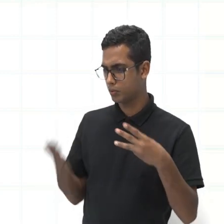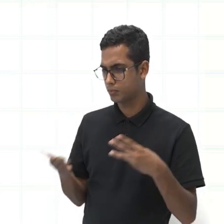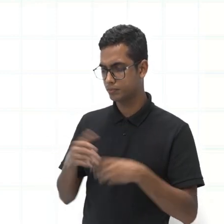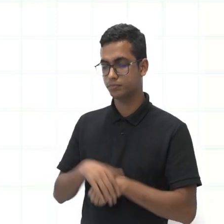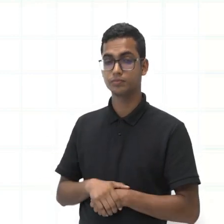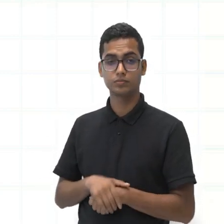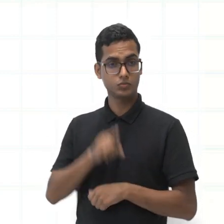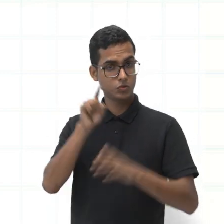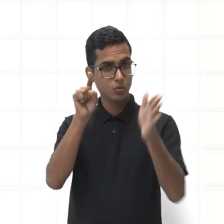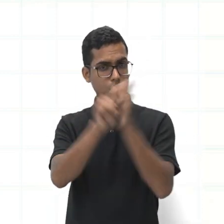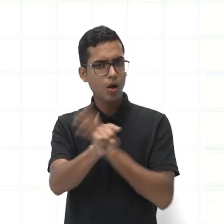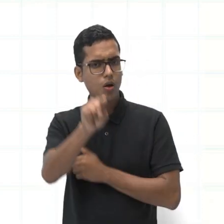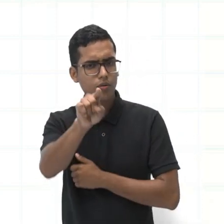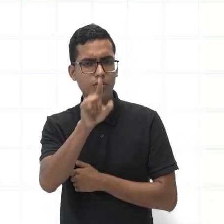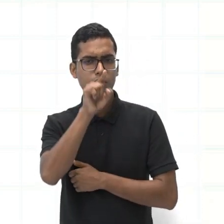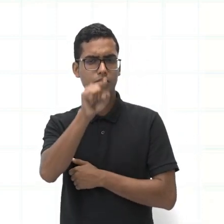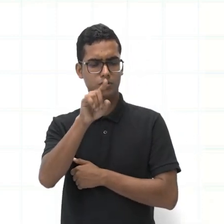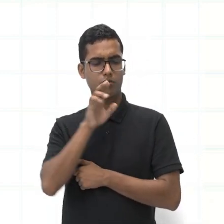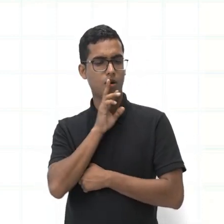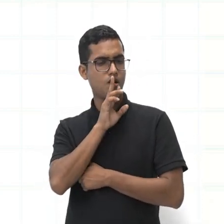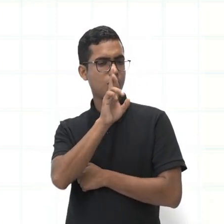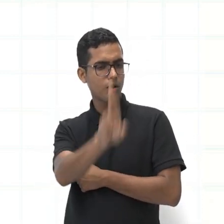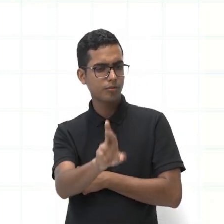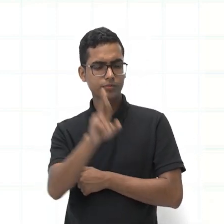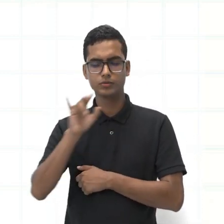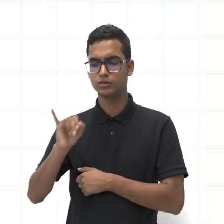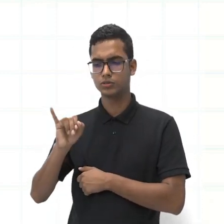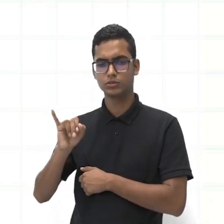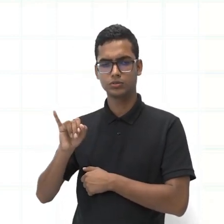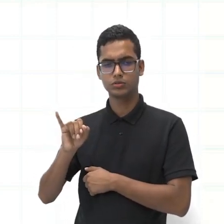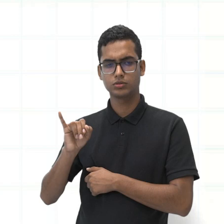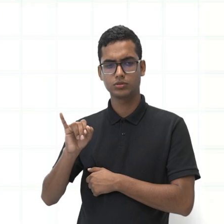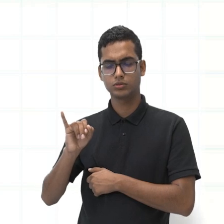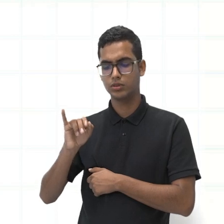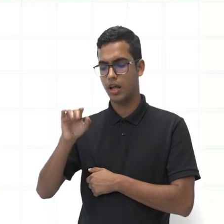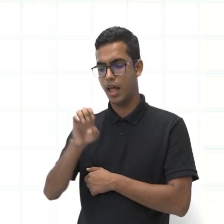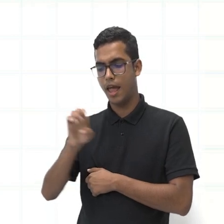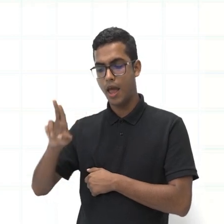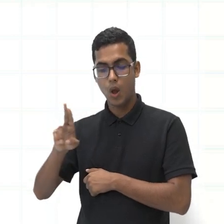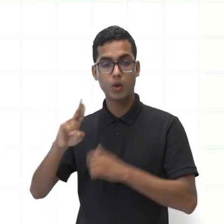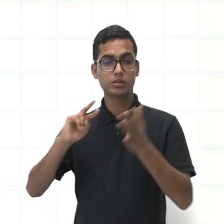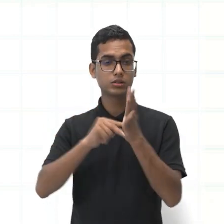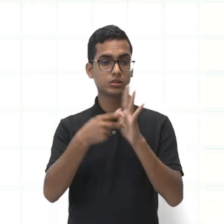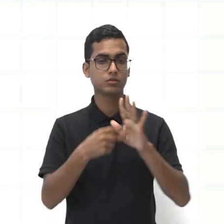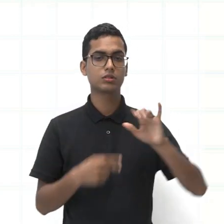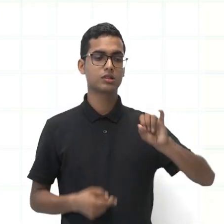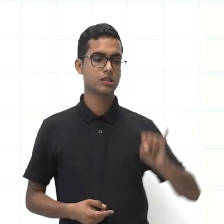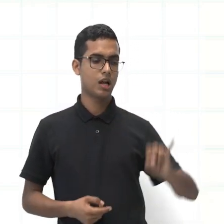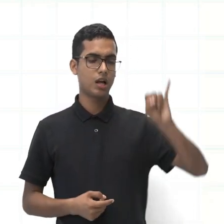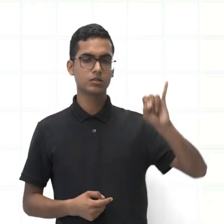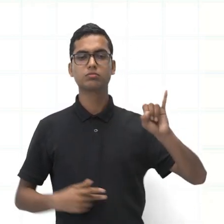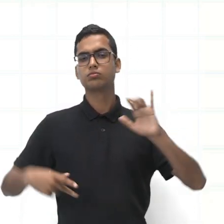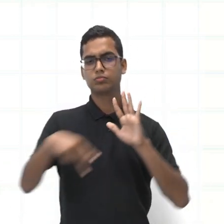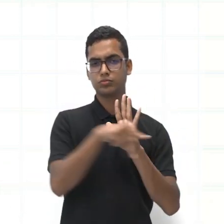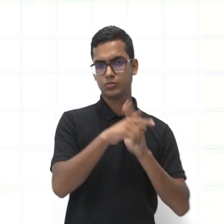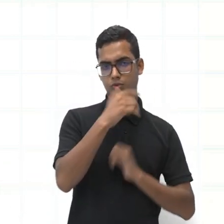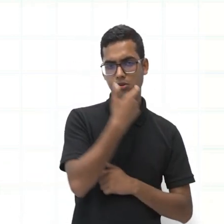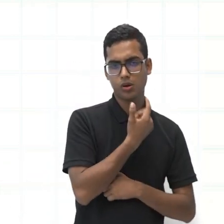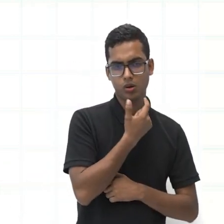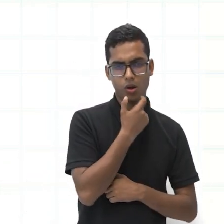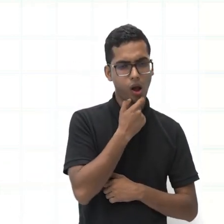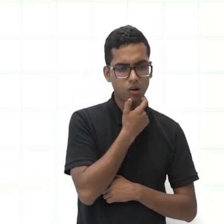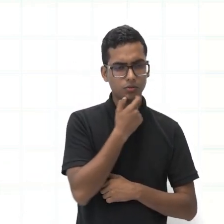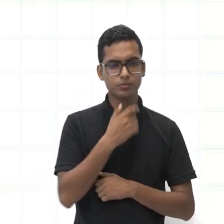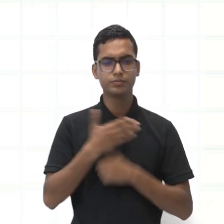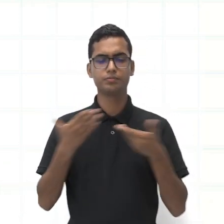Se eu pergunto para você, você vai responder em primeira pessoa. Eu. Em língua inglesa, sempre grafado com letra maiúscula. I